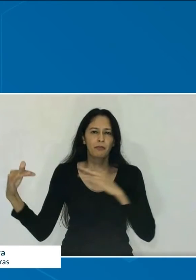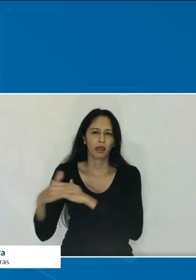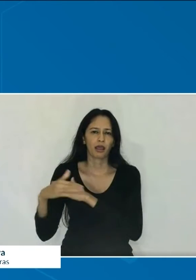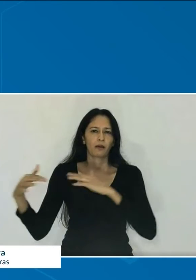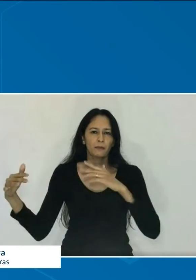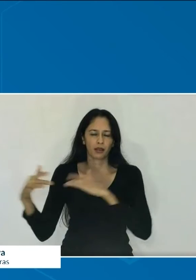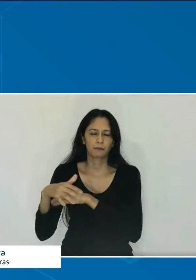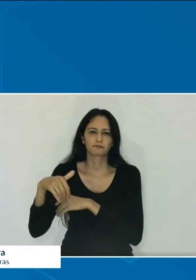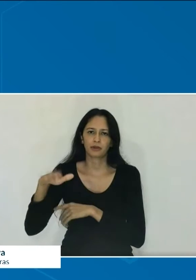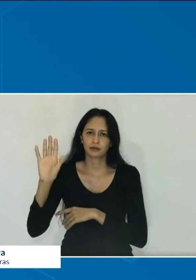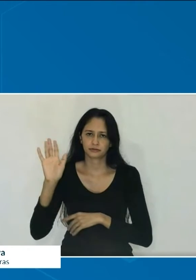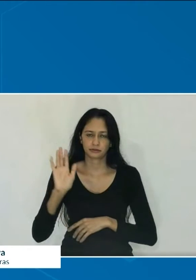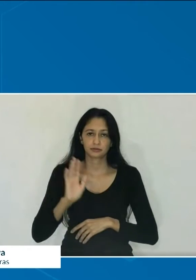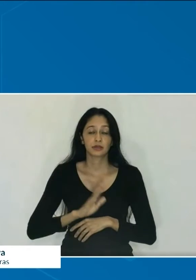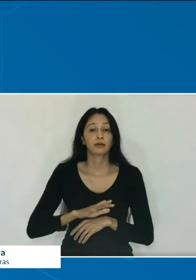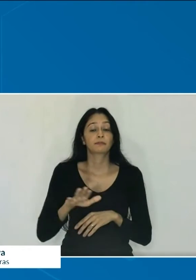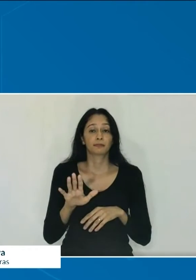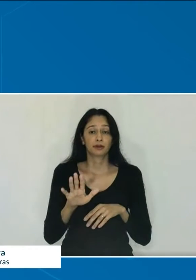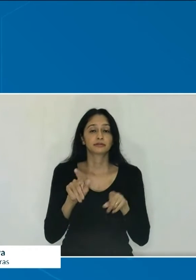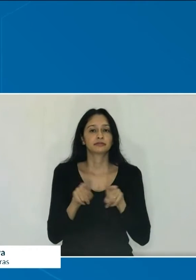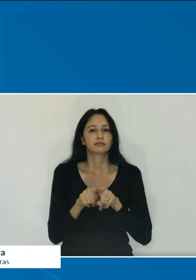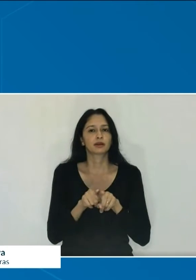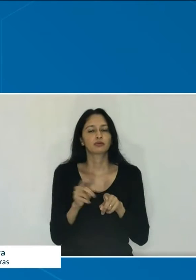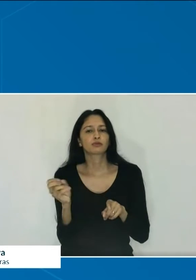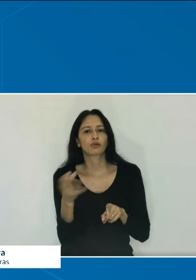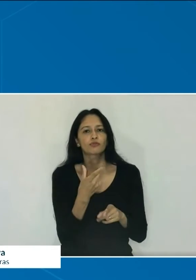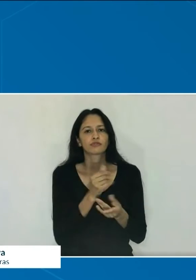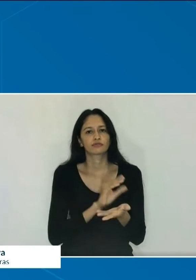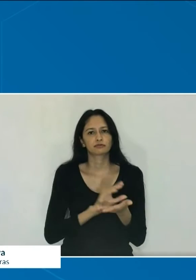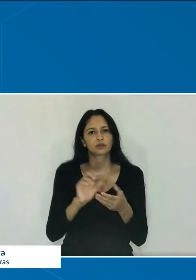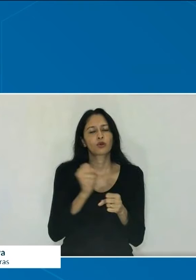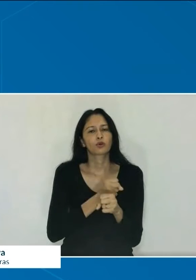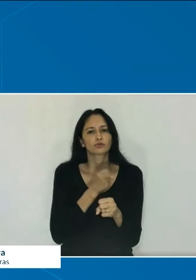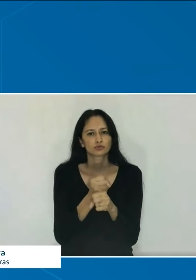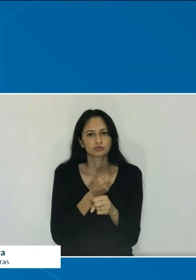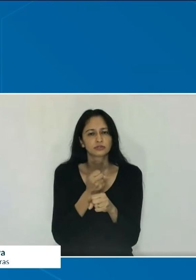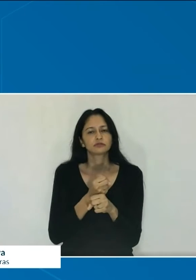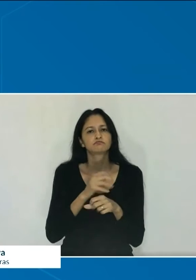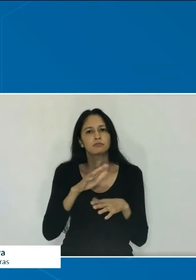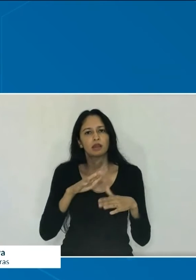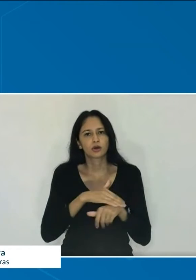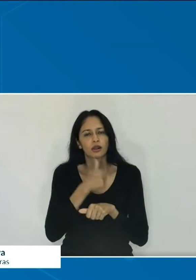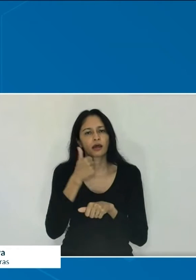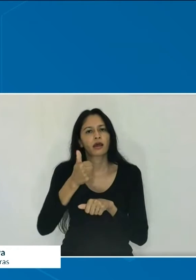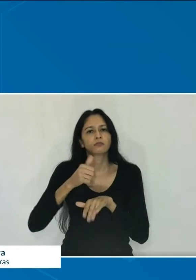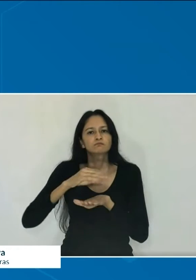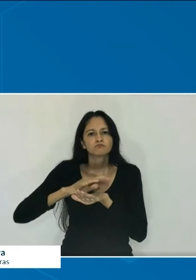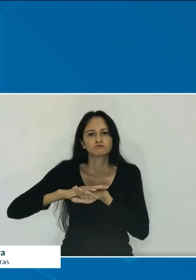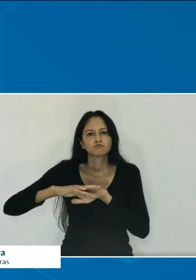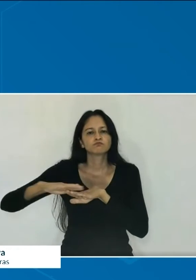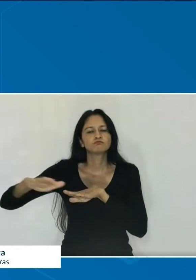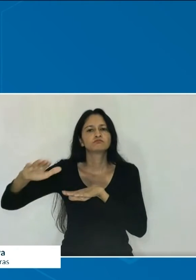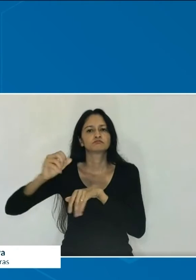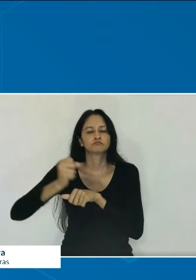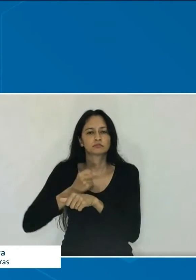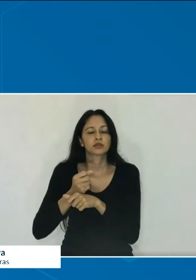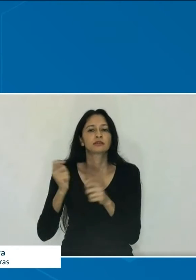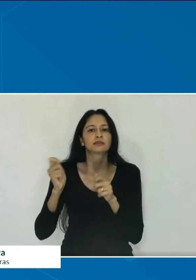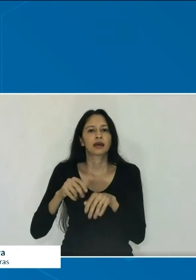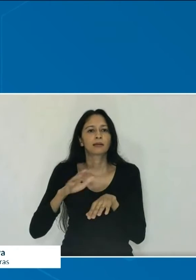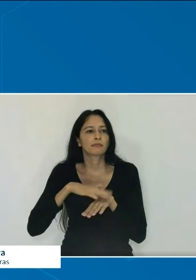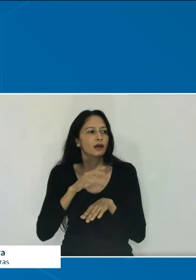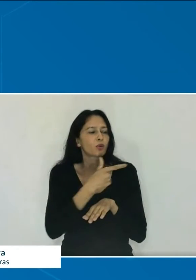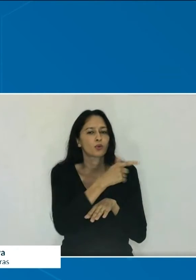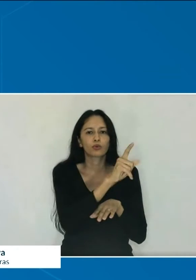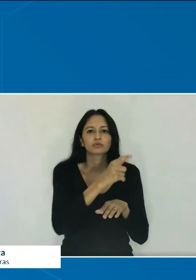dificuldade também está na questão de poder fazer novos investimentos para construir a infraestrutura, que também permita vincular mais portos,